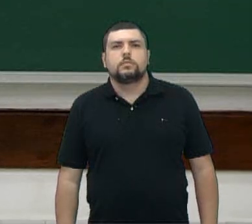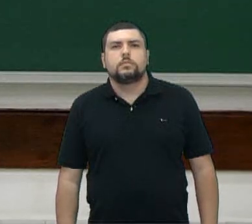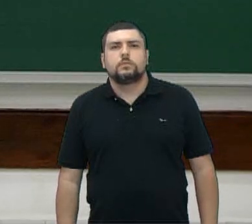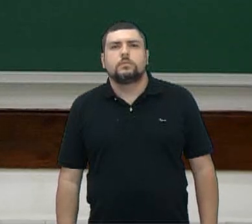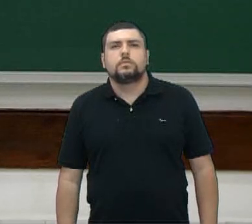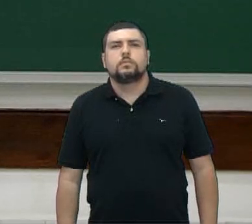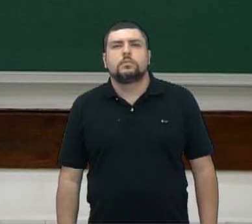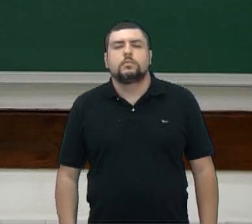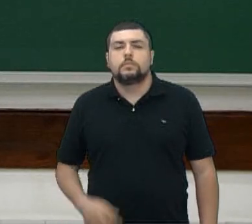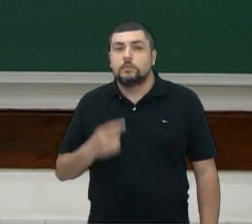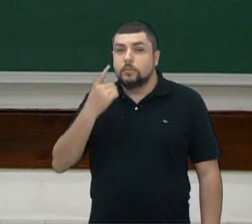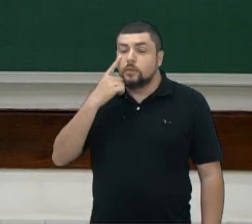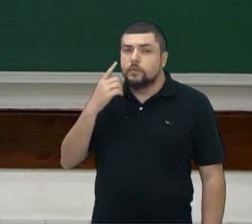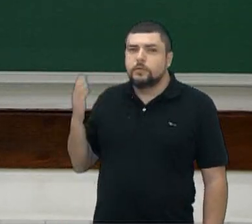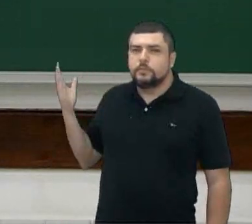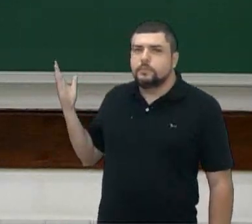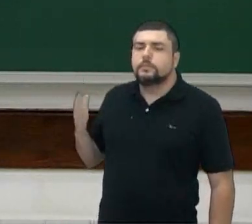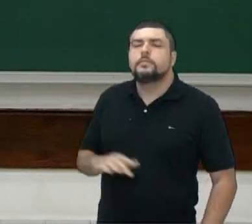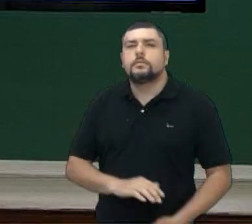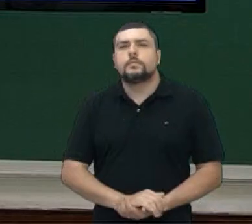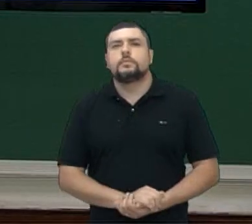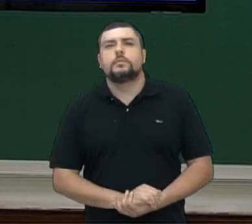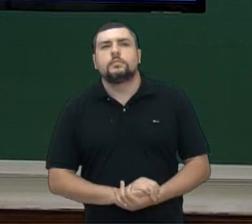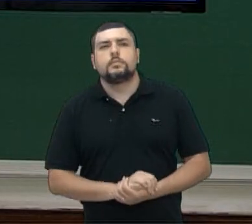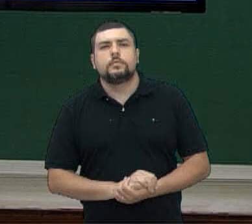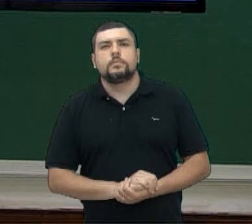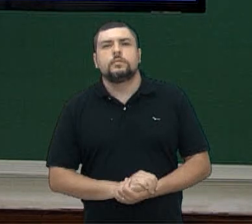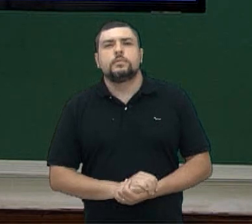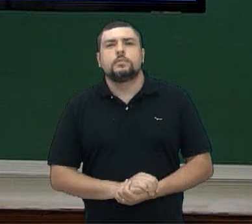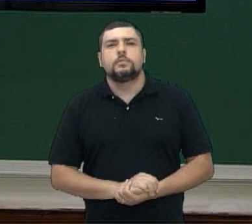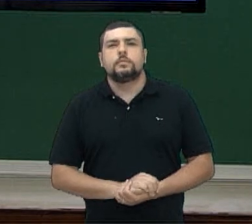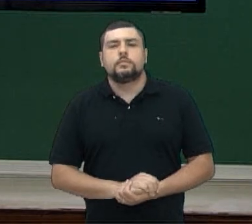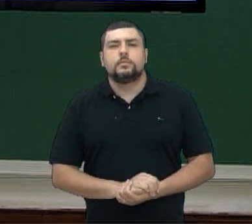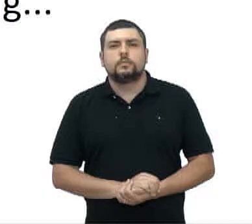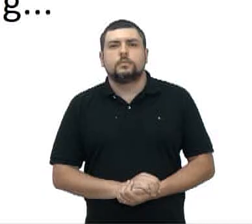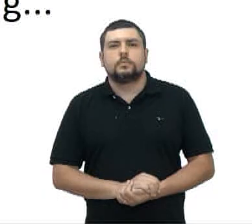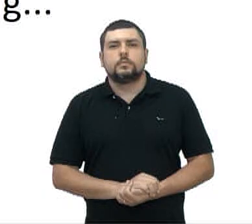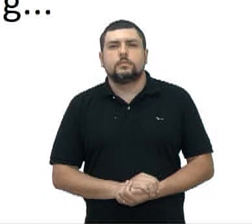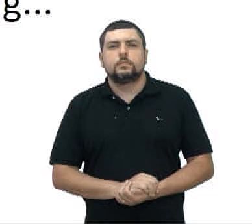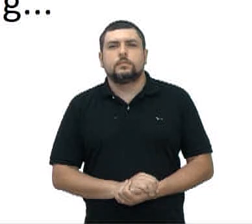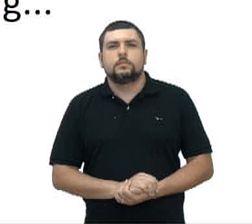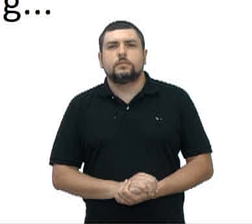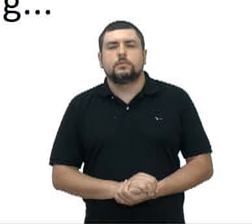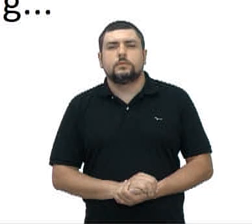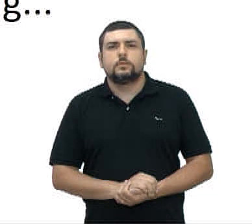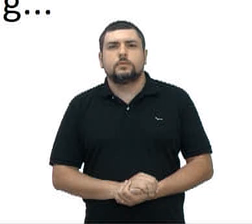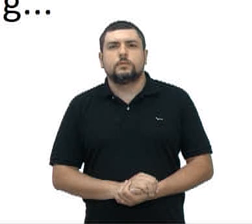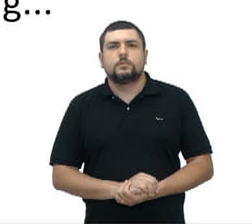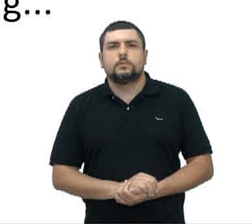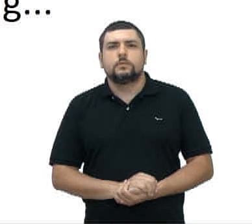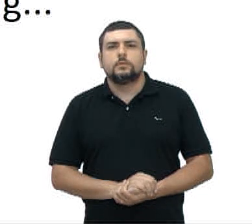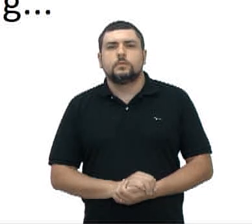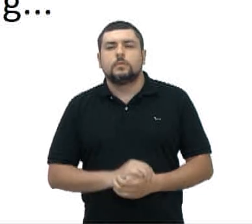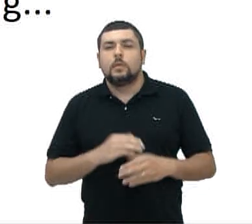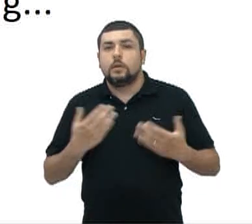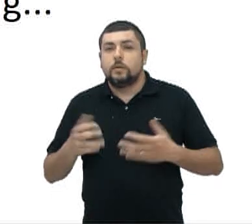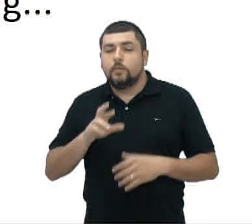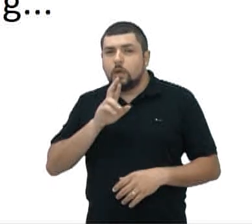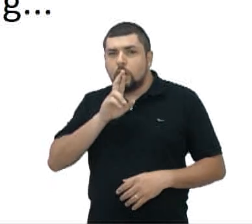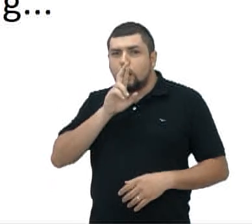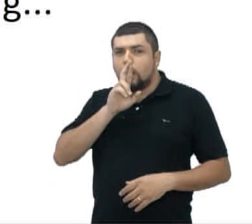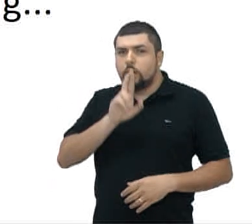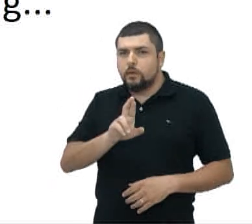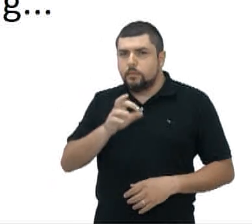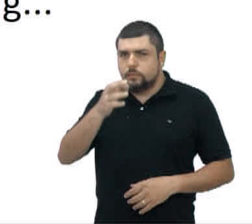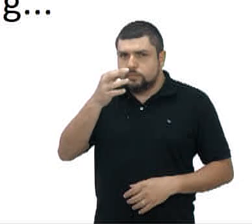Ok, let's see. Vamos ver então? Bom, excuse me, sir. Pardon me, sir. Então seria a resposta certa para